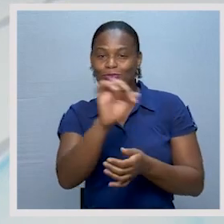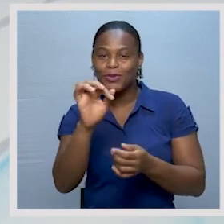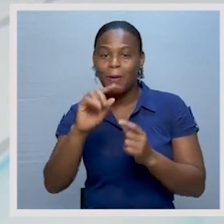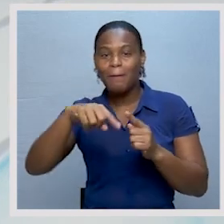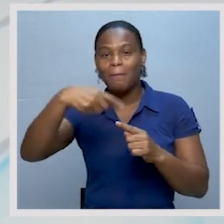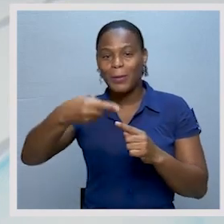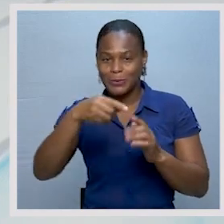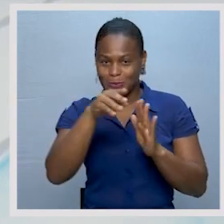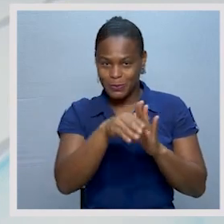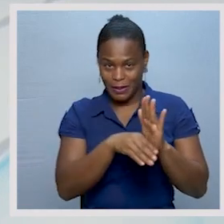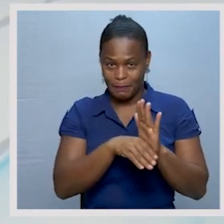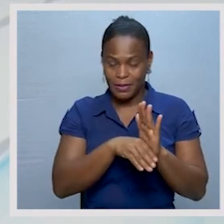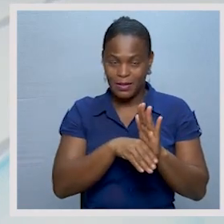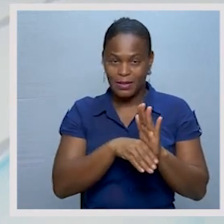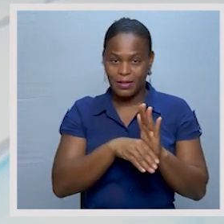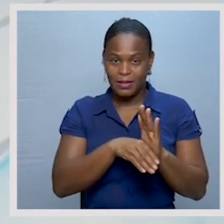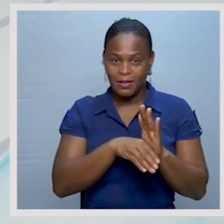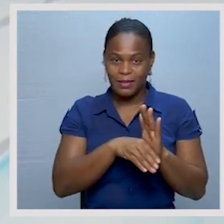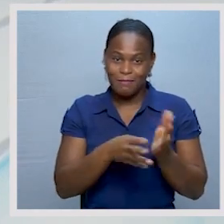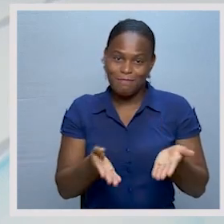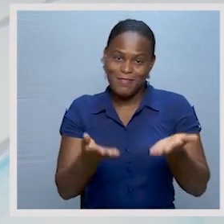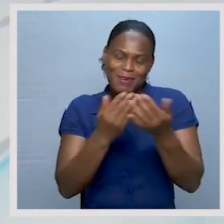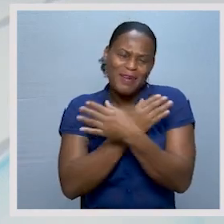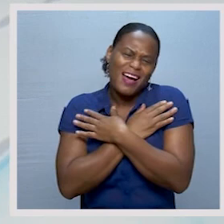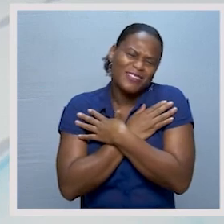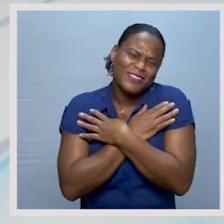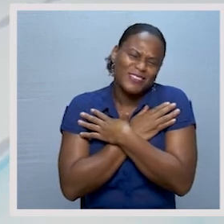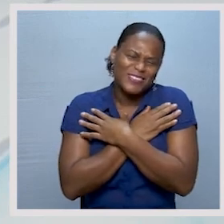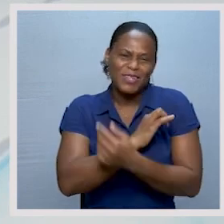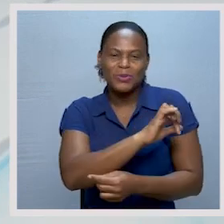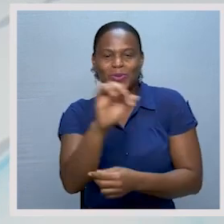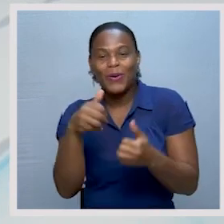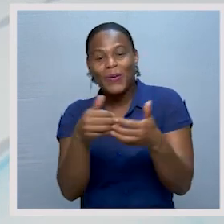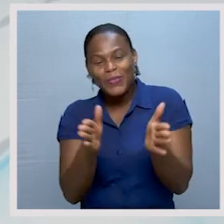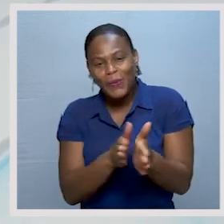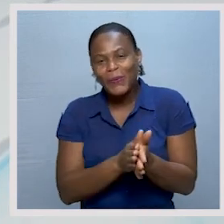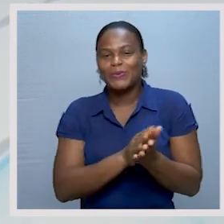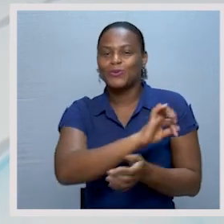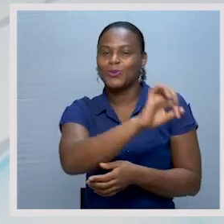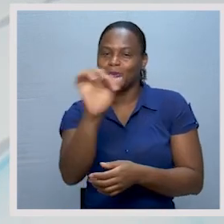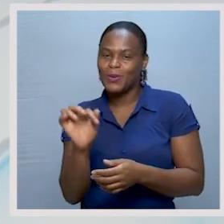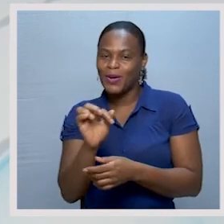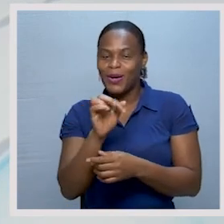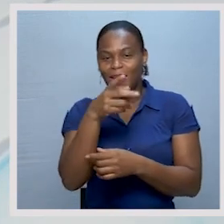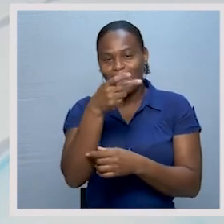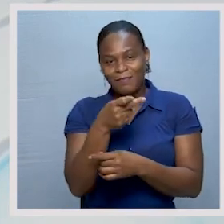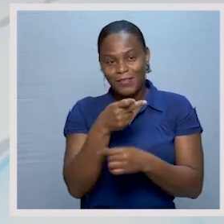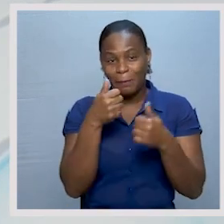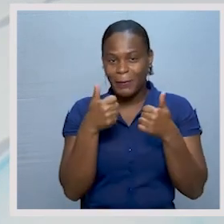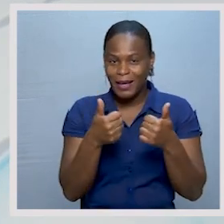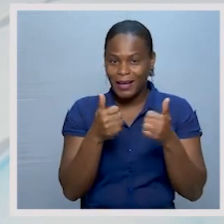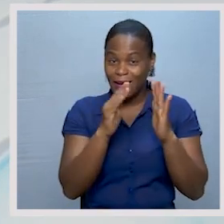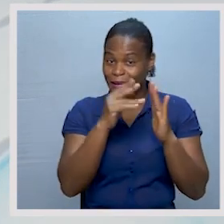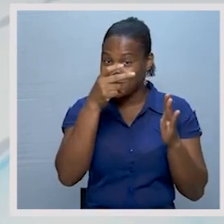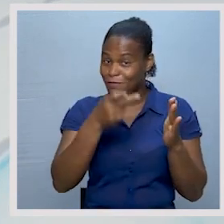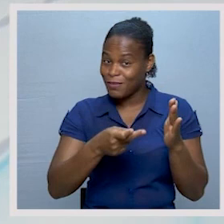no próximo programa. Vai um abraço para todos vocês. Fiquem bem,